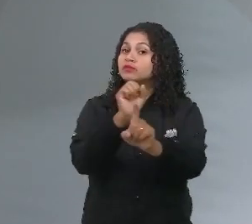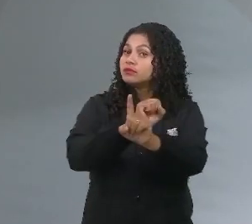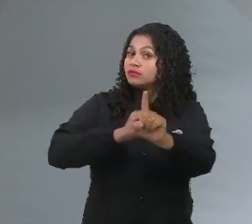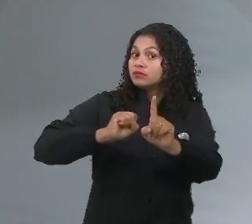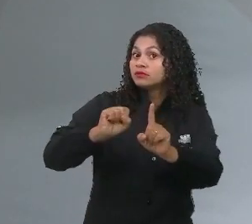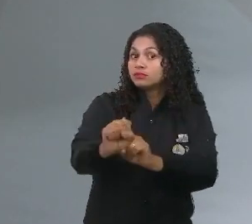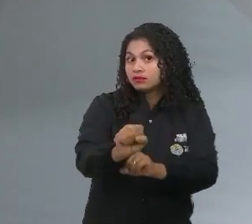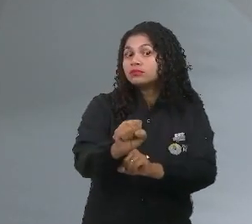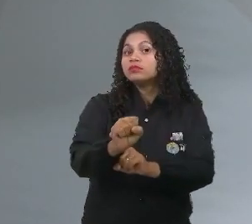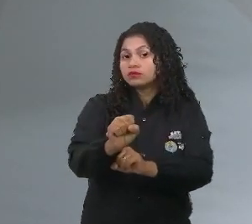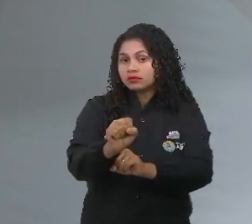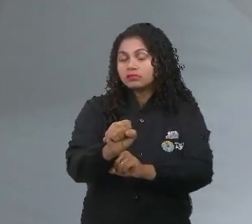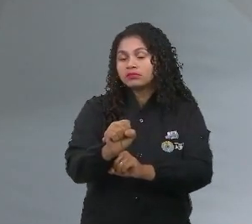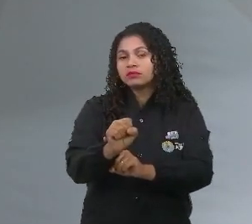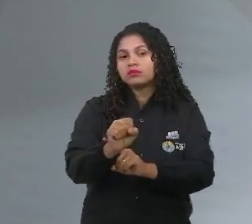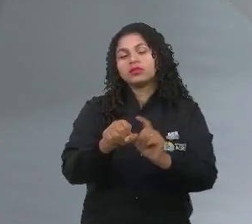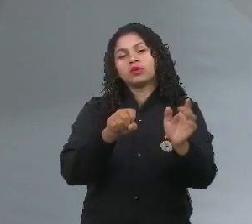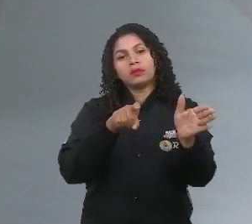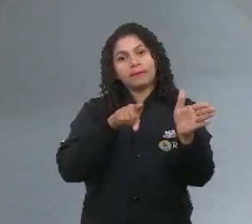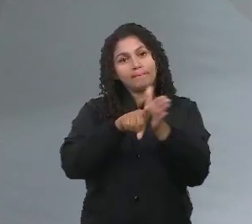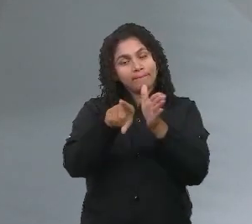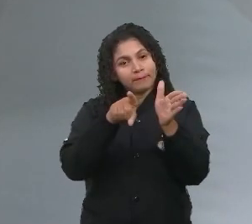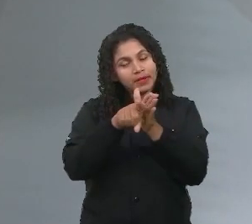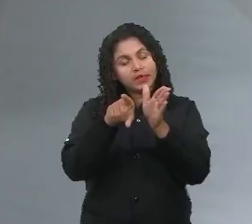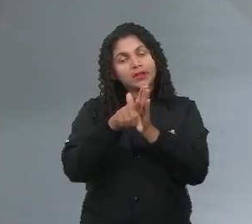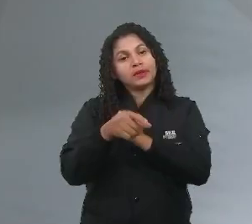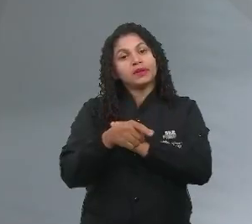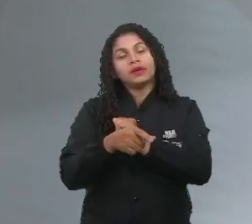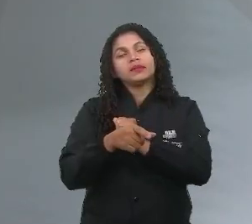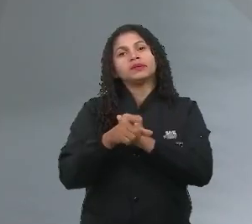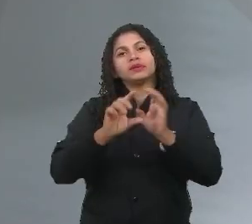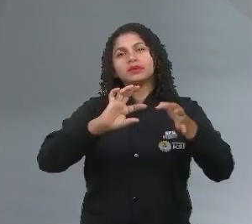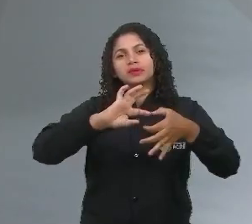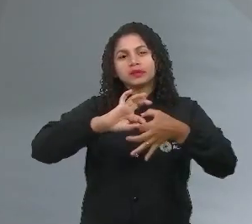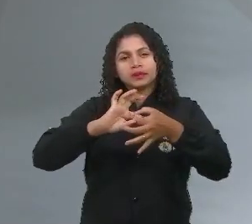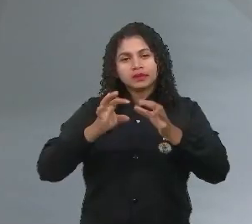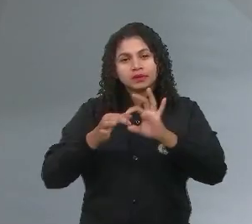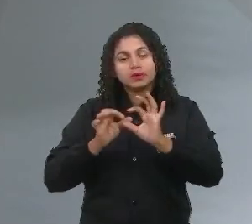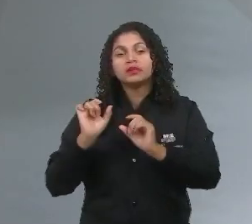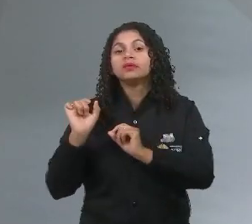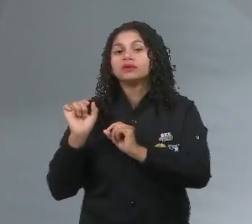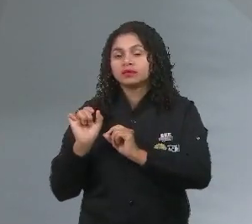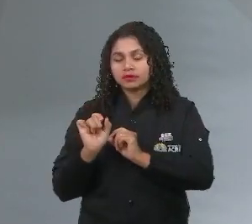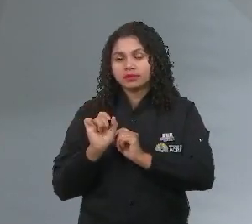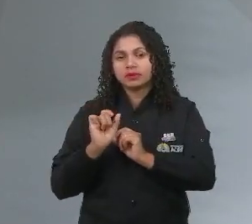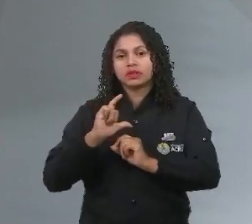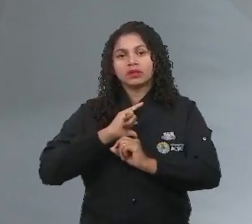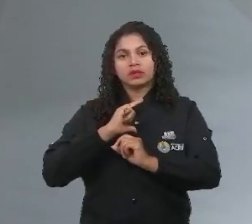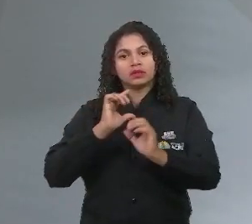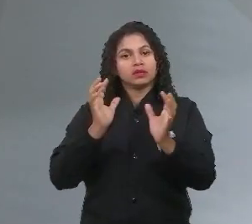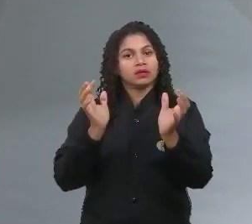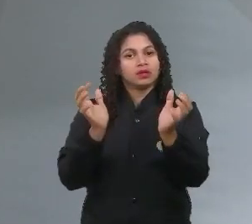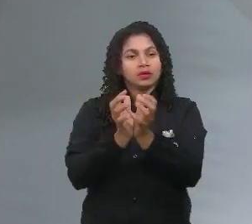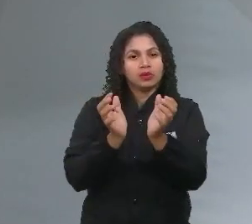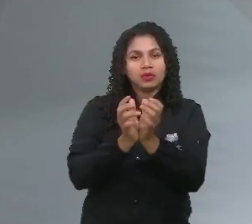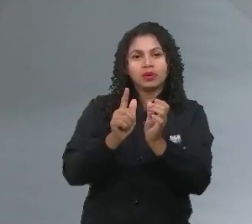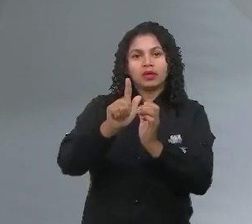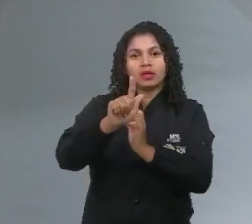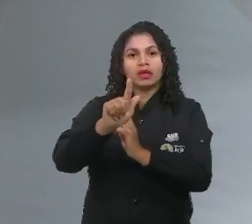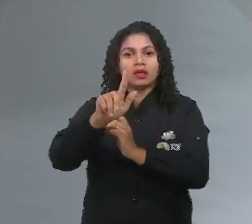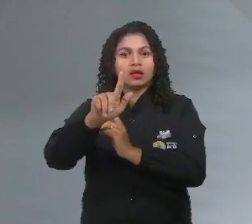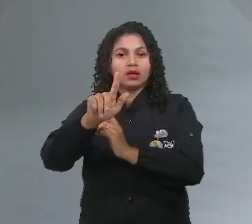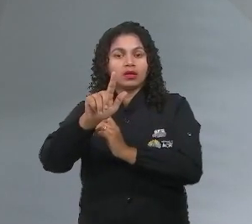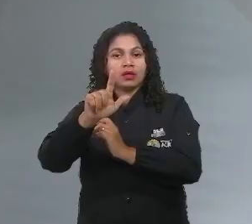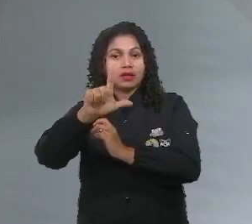sociais, como na questão, no enunciado da questão citou, né, nós temos o movimento LGBT, nós temos